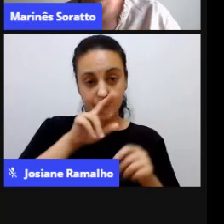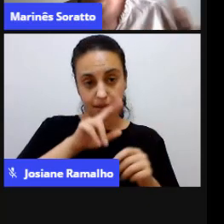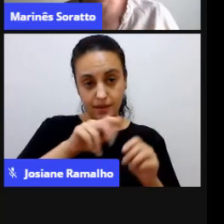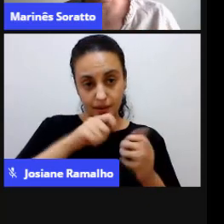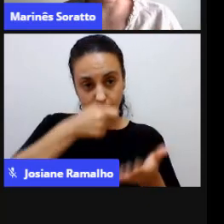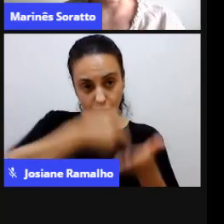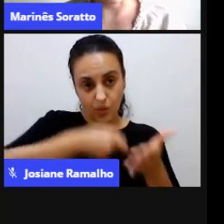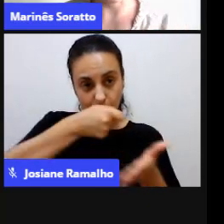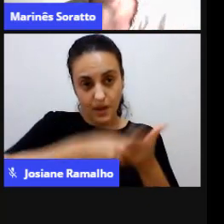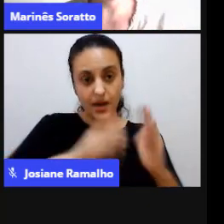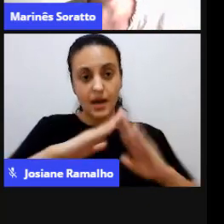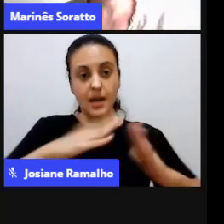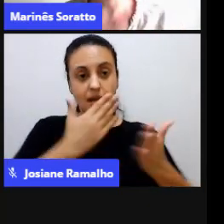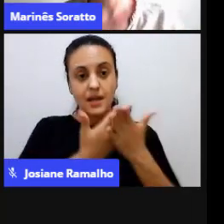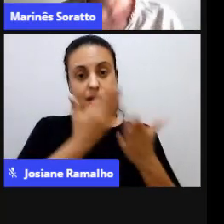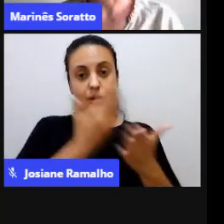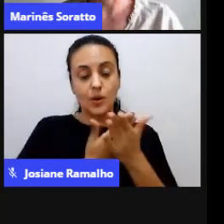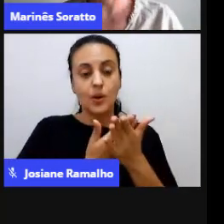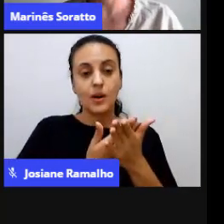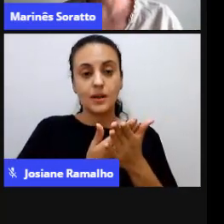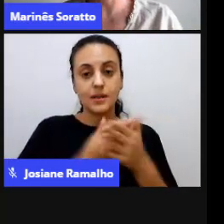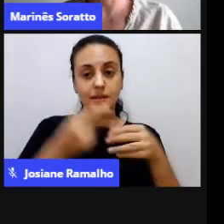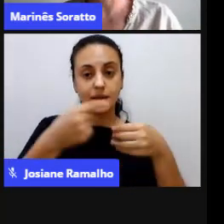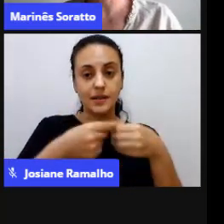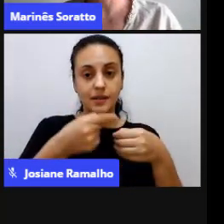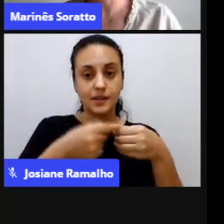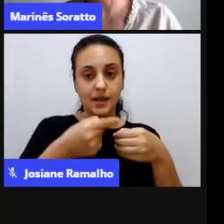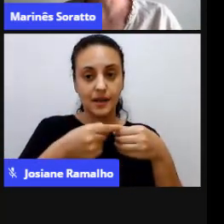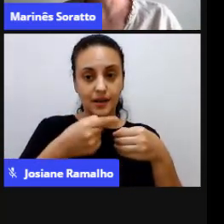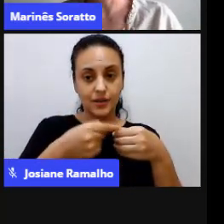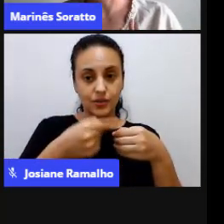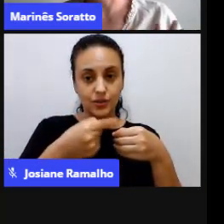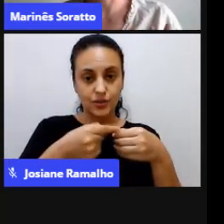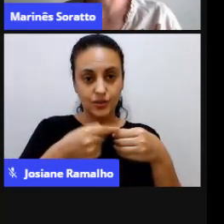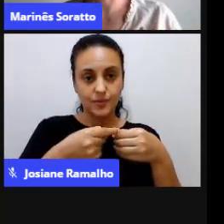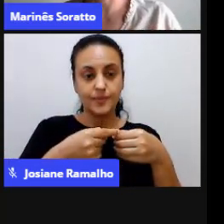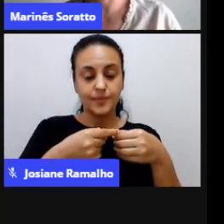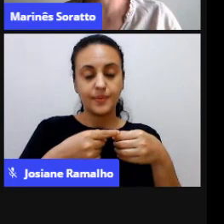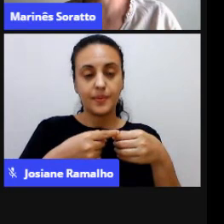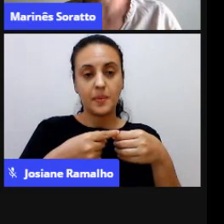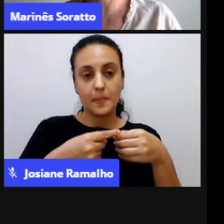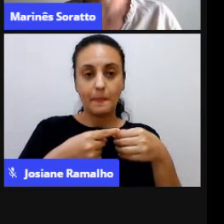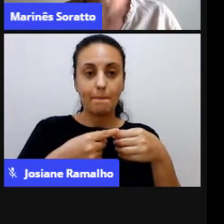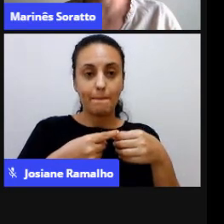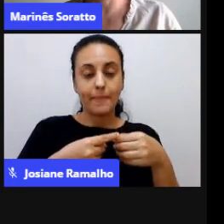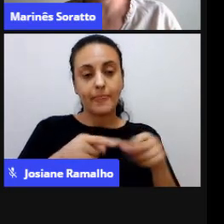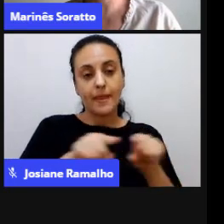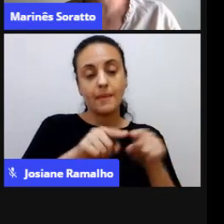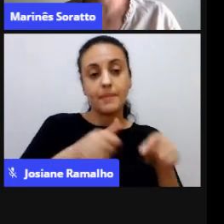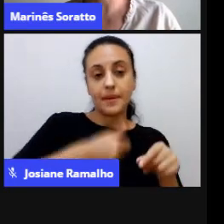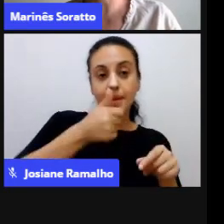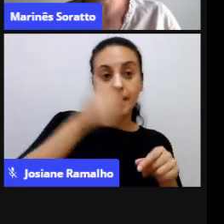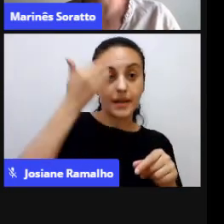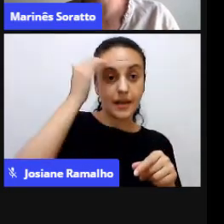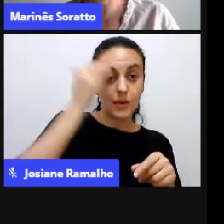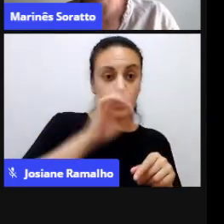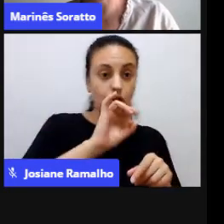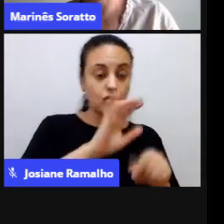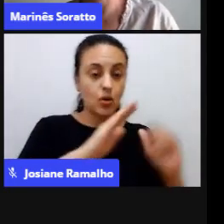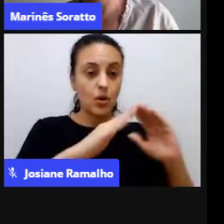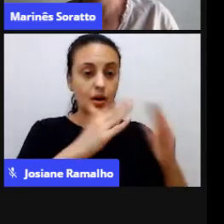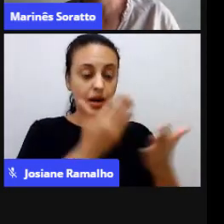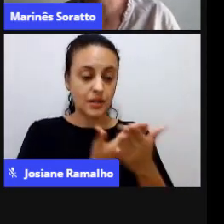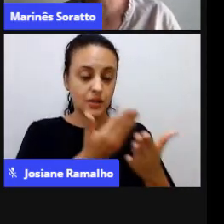primeiro momento achava que era só para terra indígena, aí no segundo momento, então, já que é para trabalhar nas escolas urbanas, então só onde